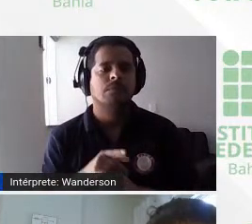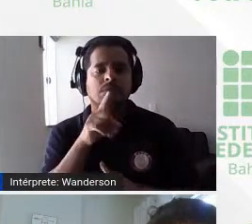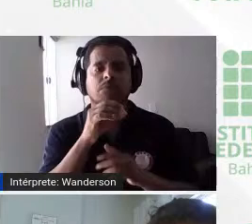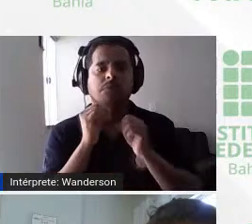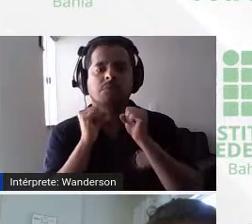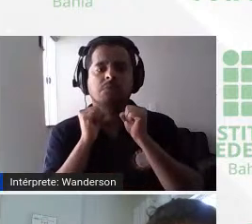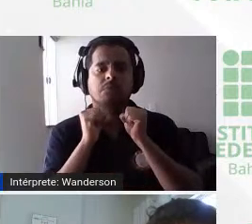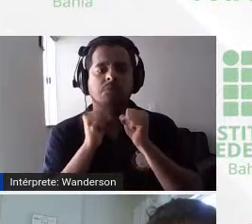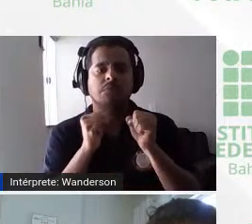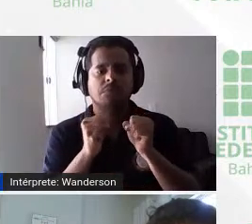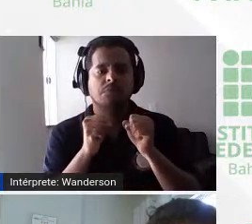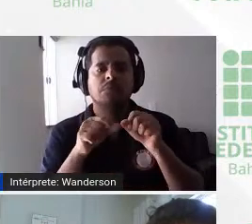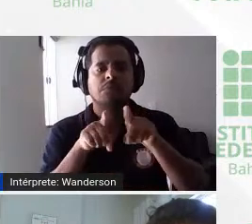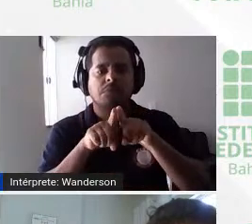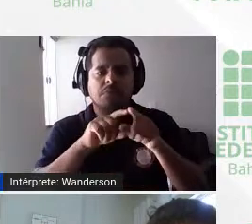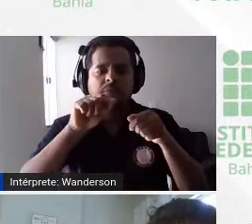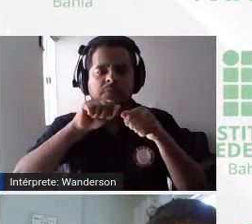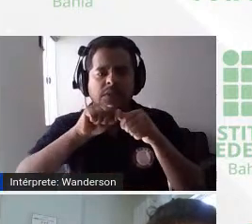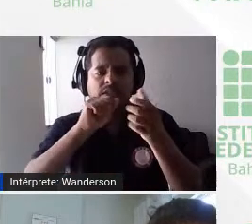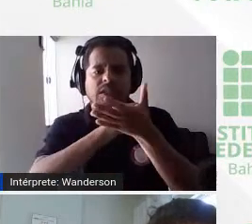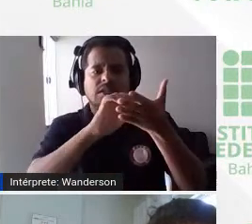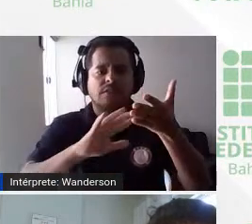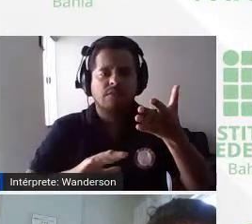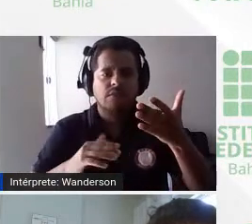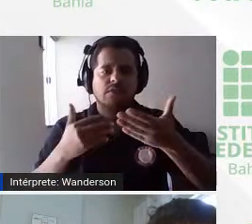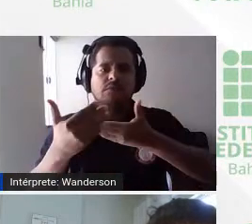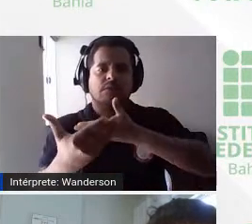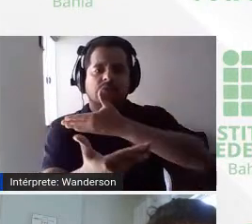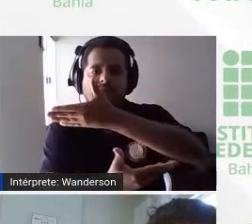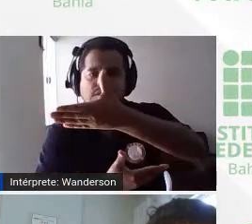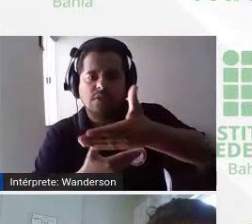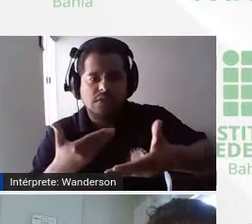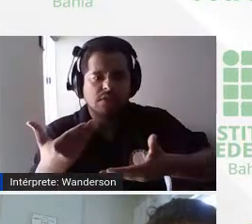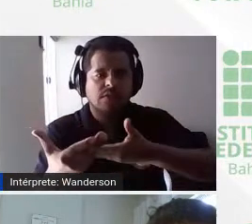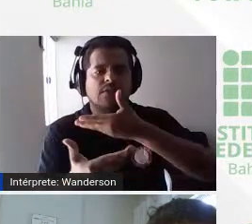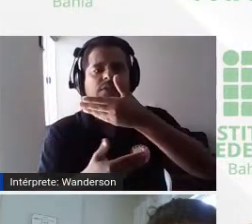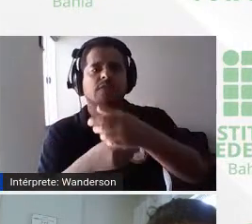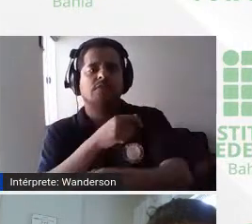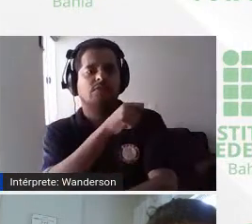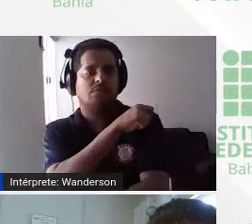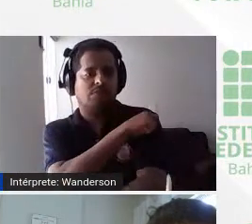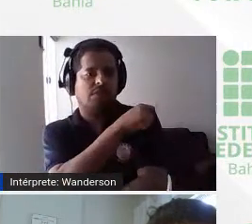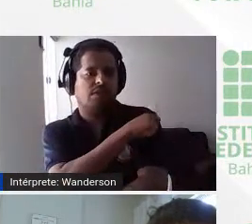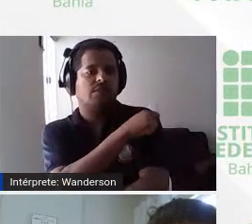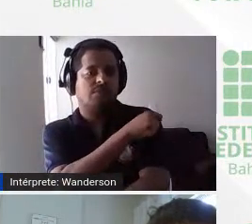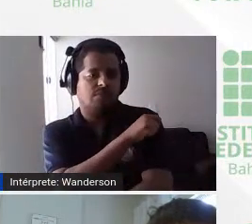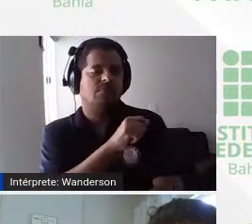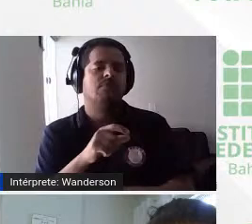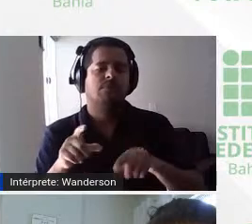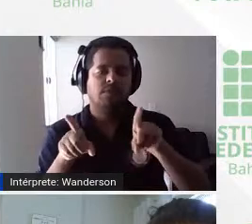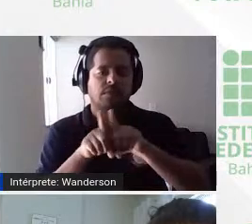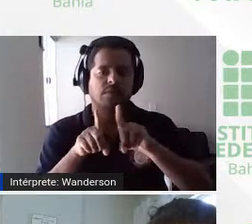podemos fazer atividades mais interativas entre os alunos, né?